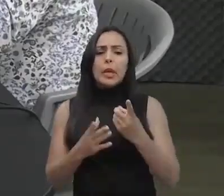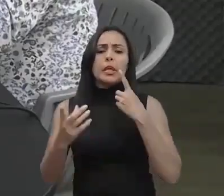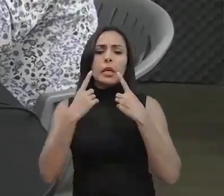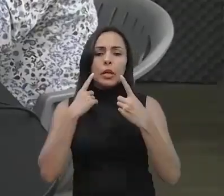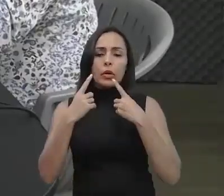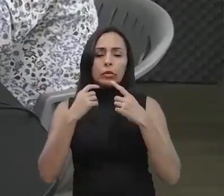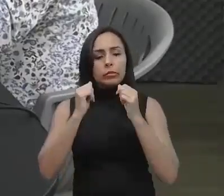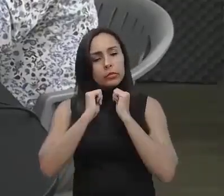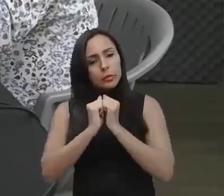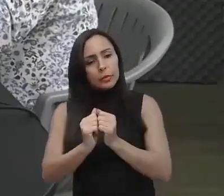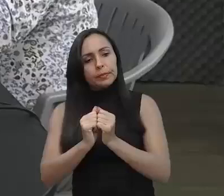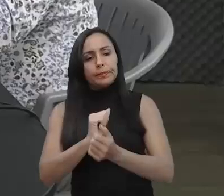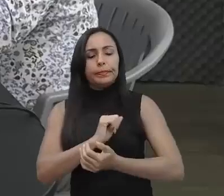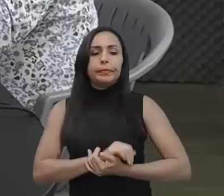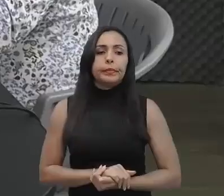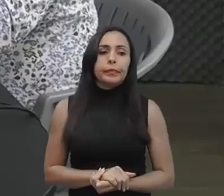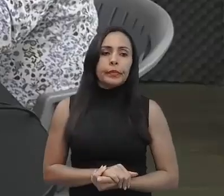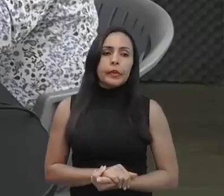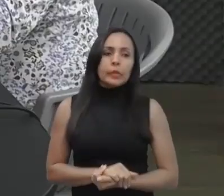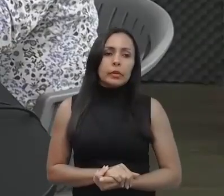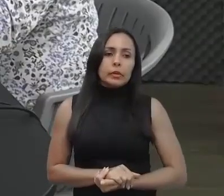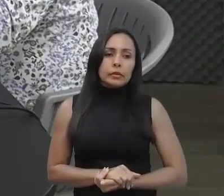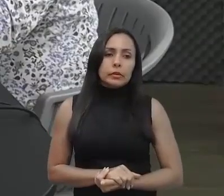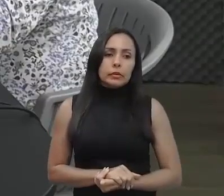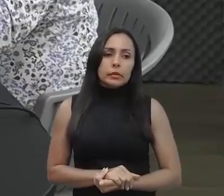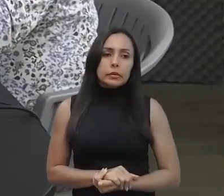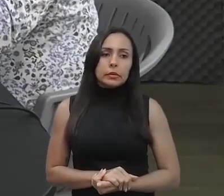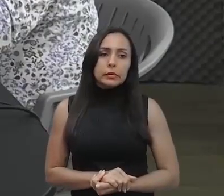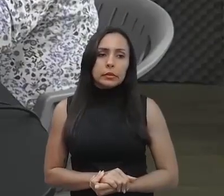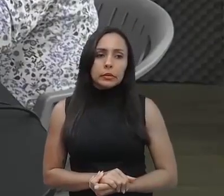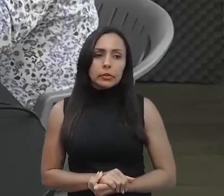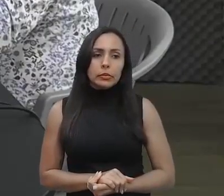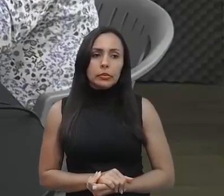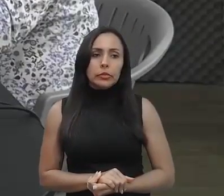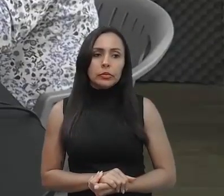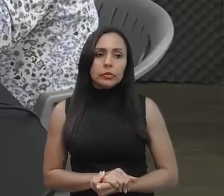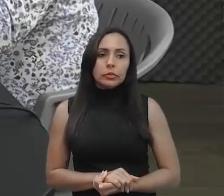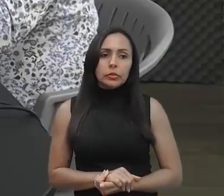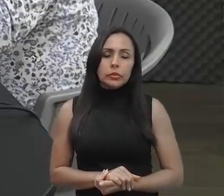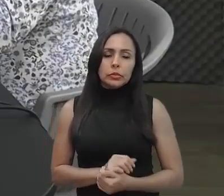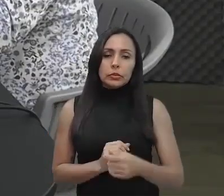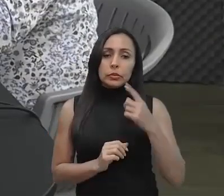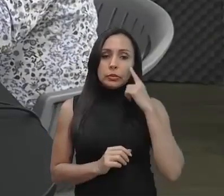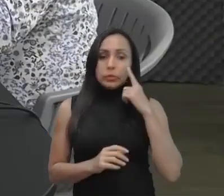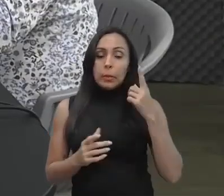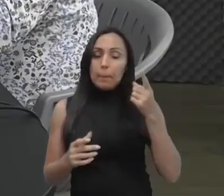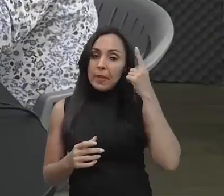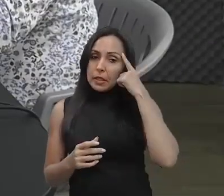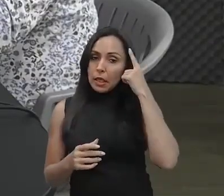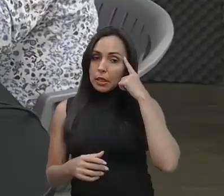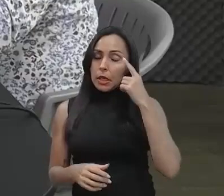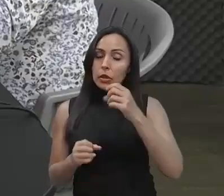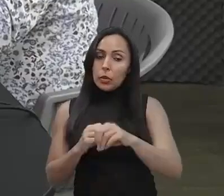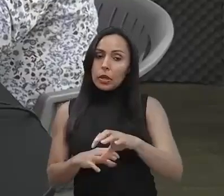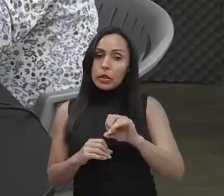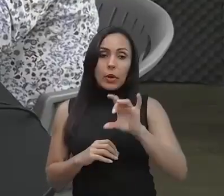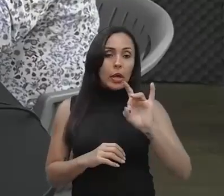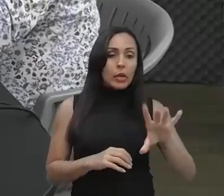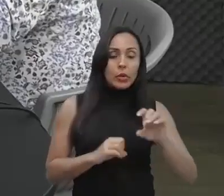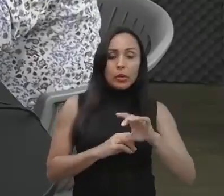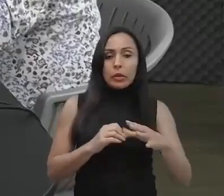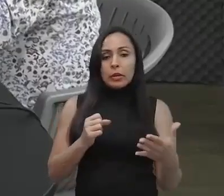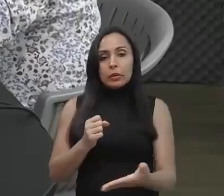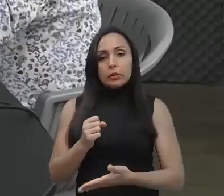sabe entendi e para quem pensa que a educação é só Educação Básica O que é que tem para Além disso na